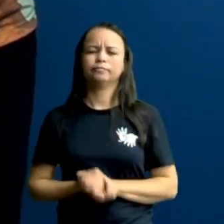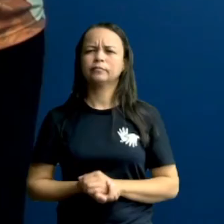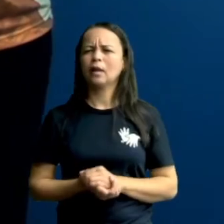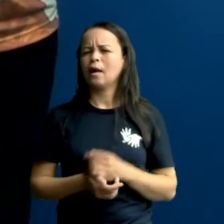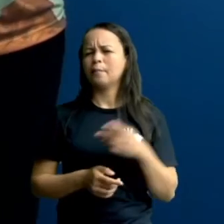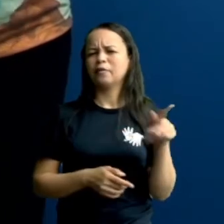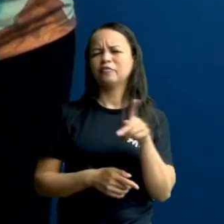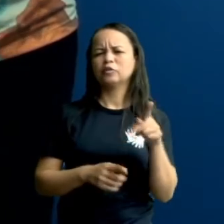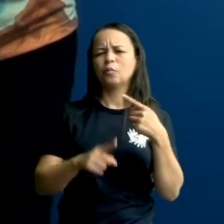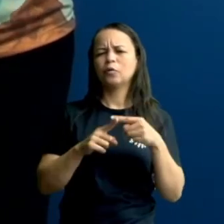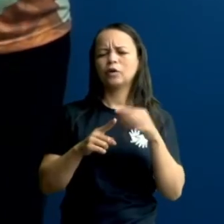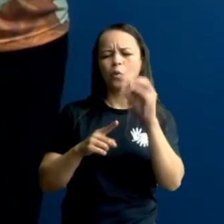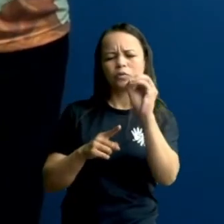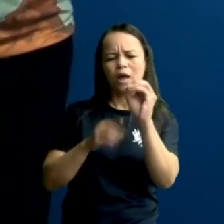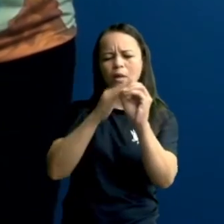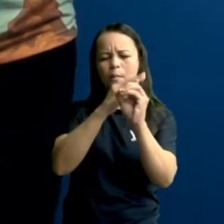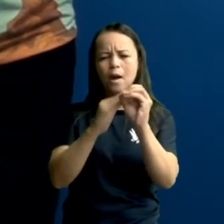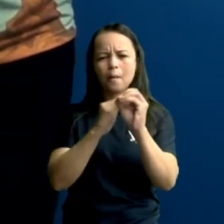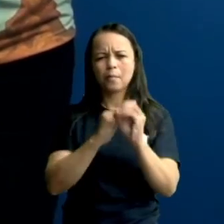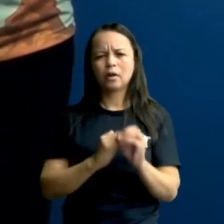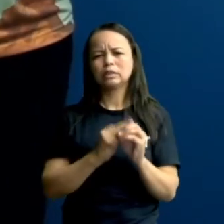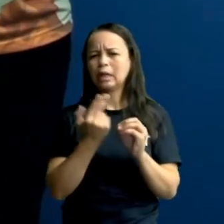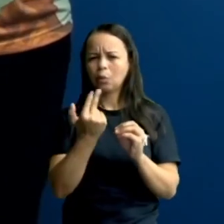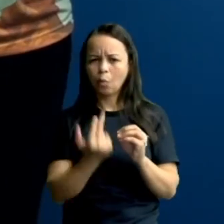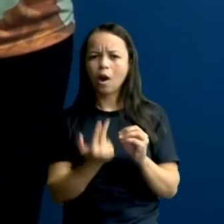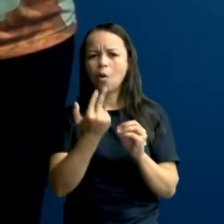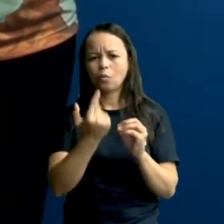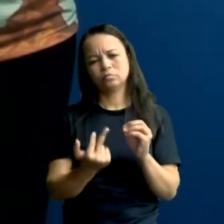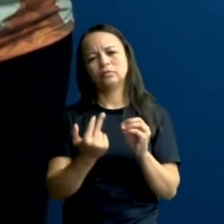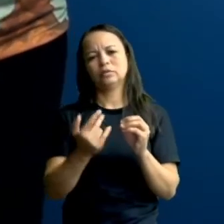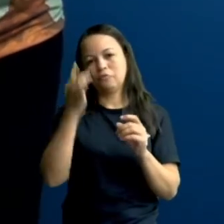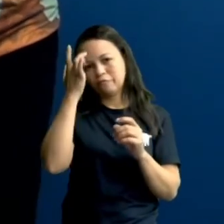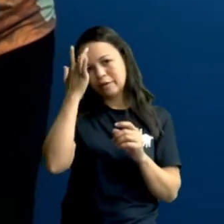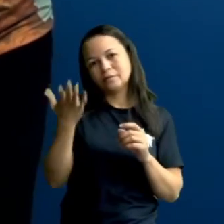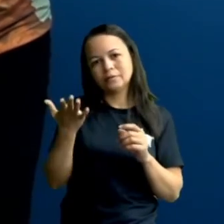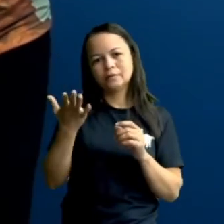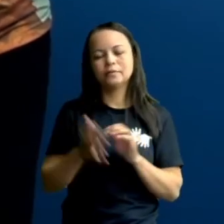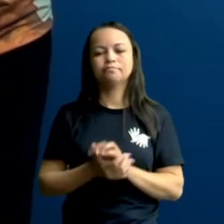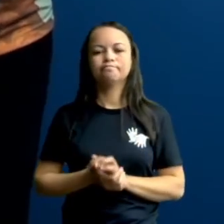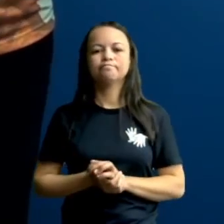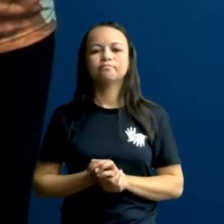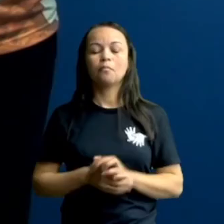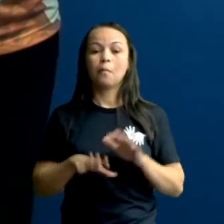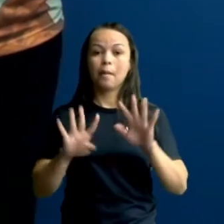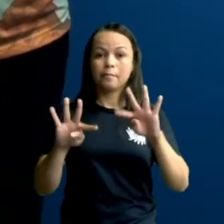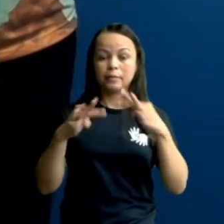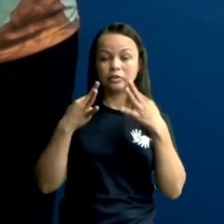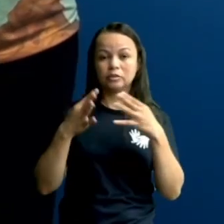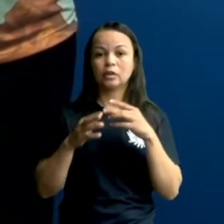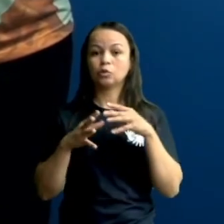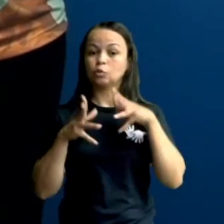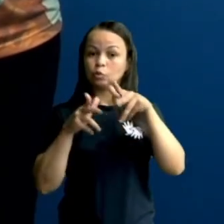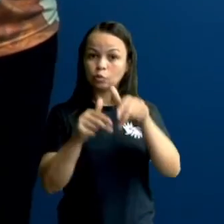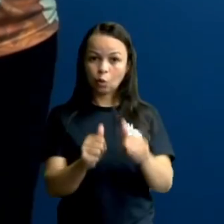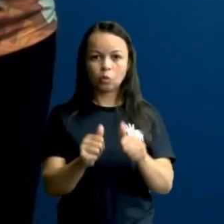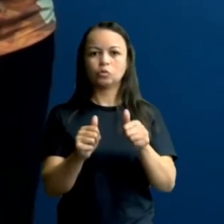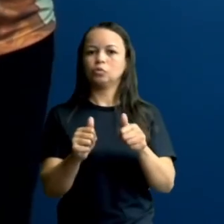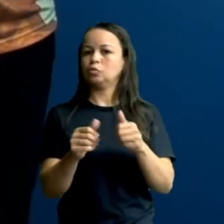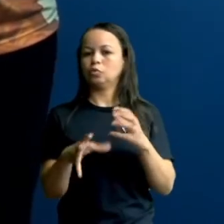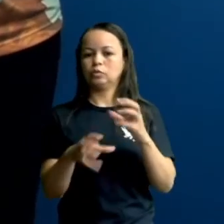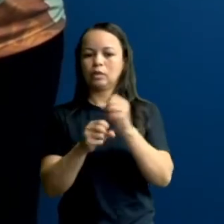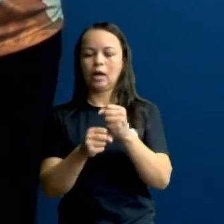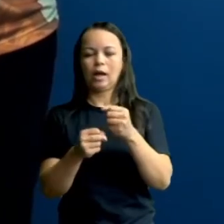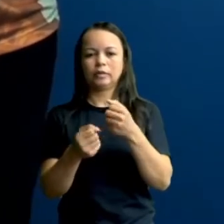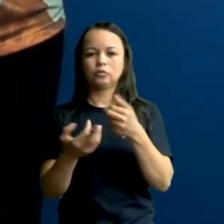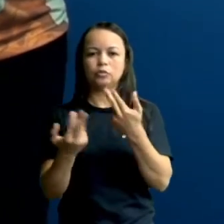cortou o zero? Porque não está igual no numerador e no denominador? Então, vai facilitar o meu cálculo. Mas preste atenção, nem em todos os casos assim